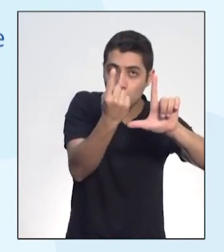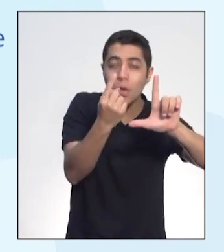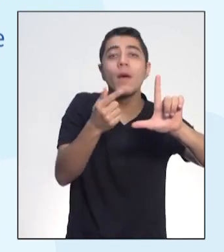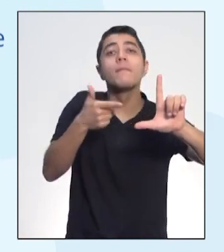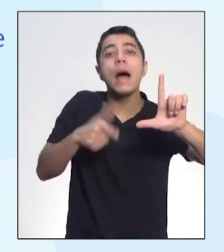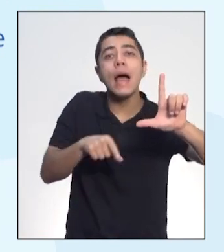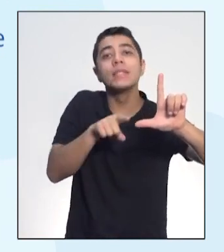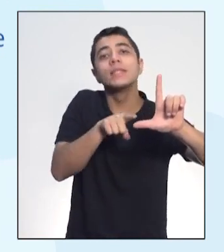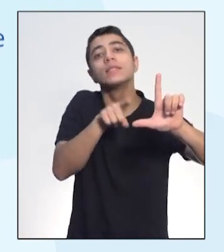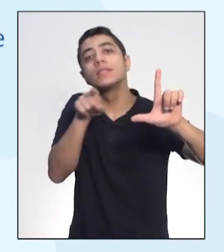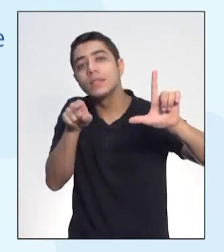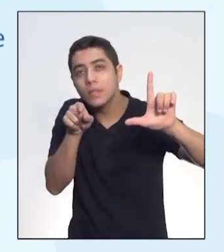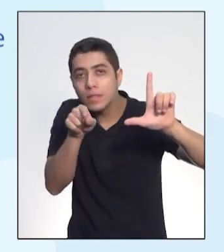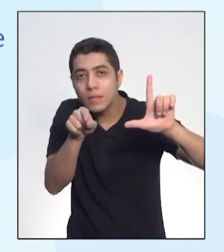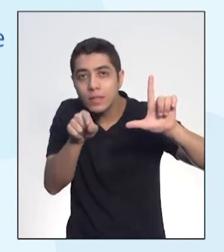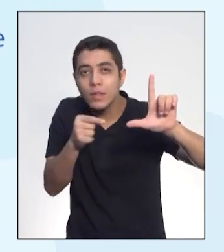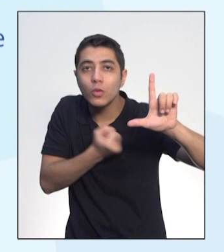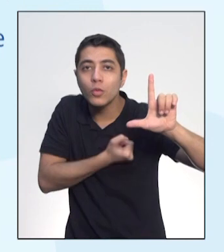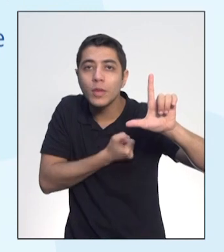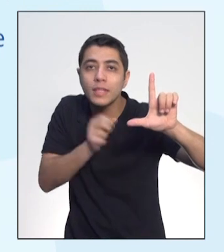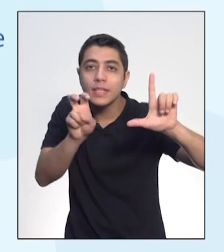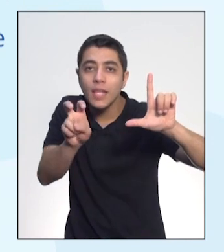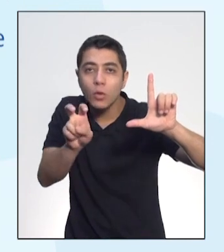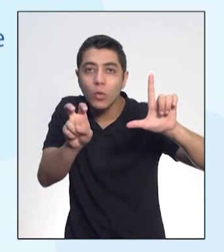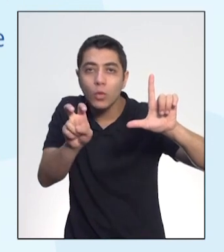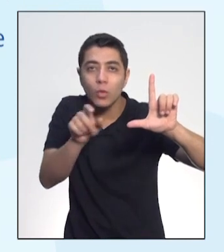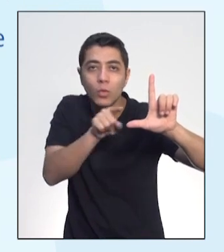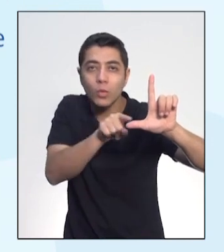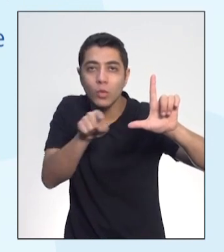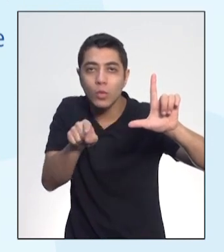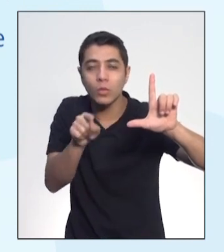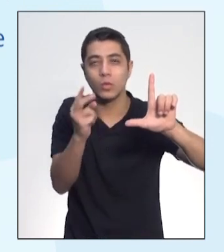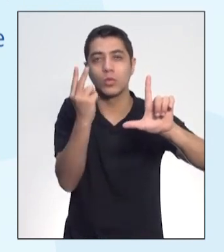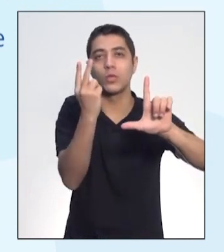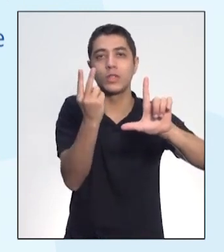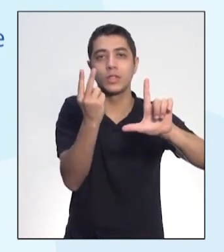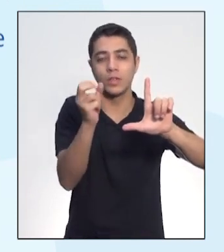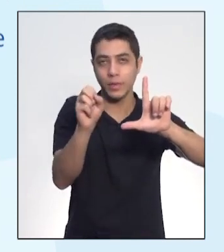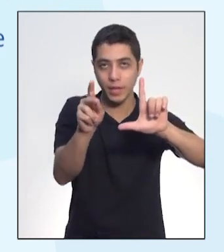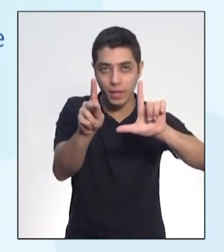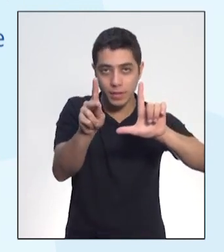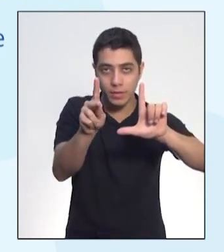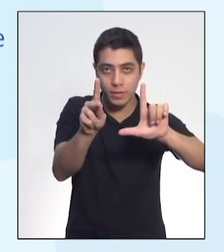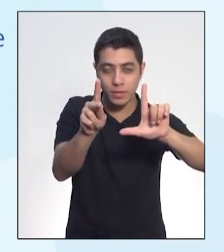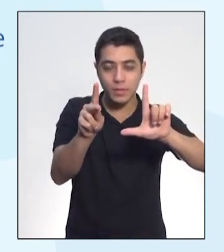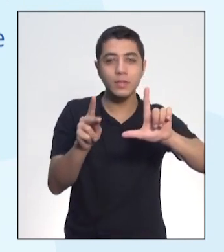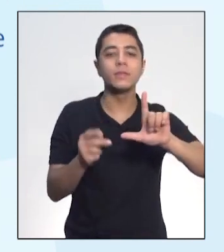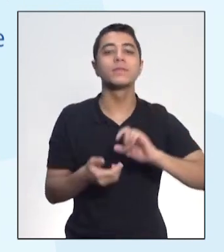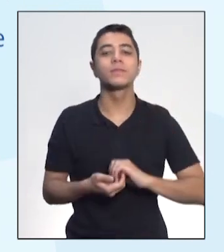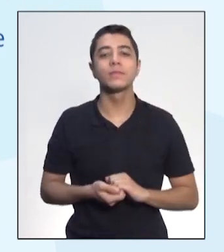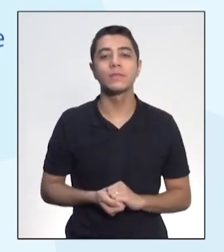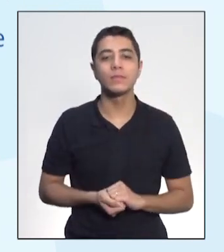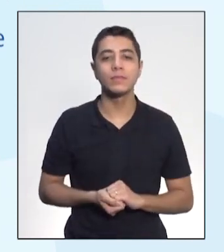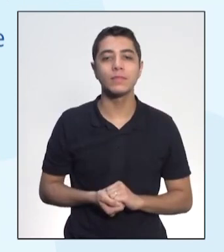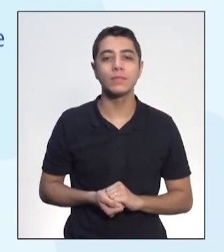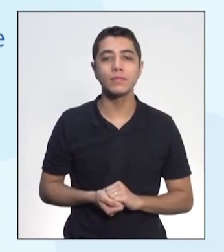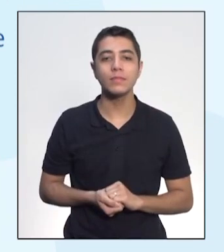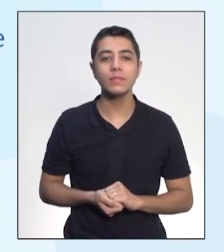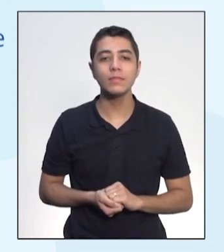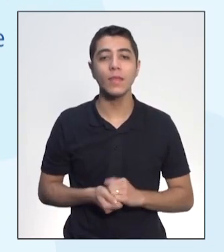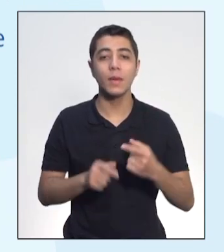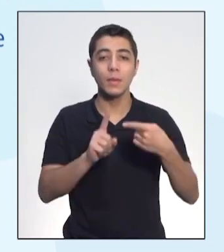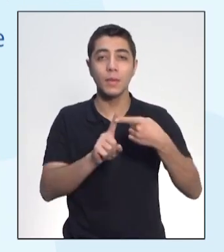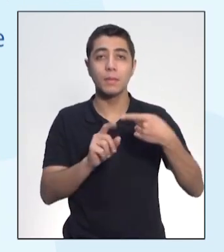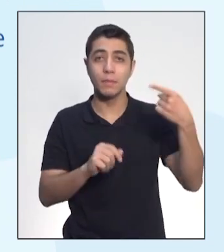Olha, como está em cima do eixo X, agora eu tenho o valor para o X e o Y fica zerado. Então, fica -1 e